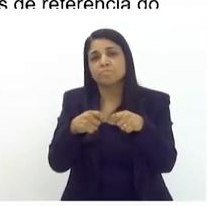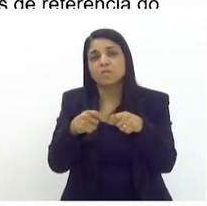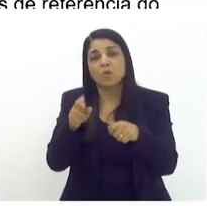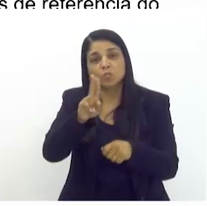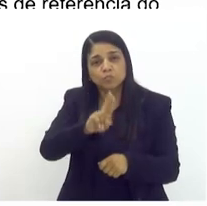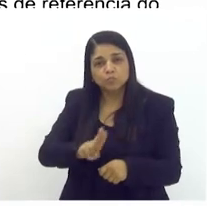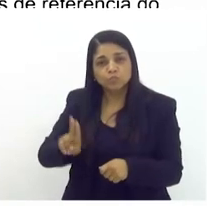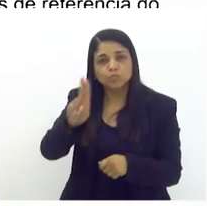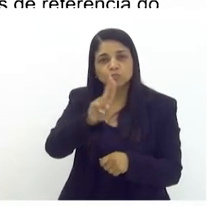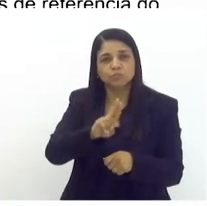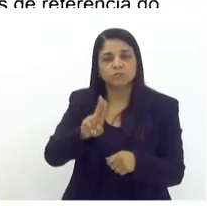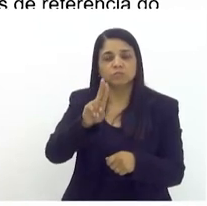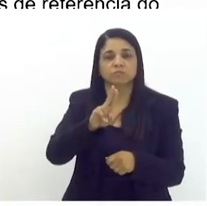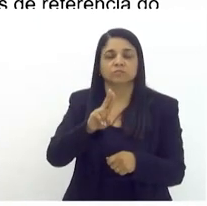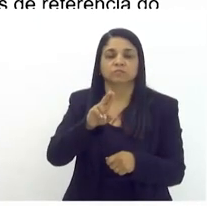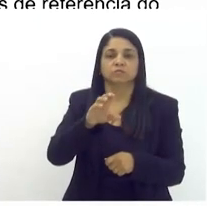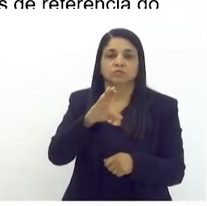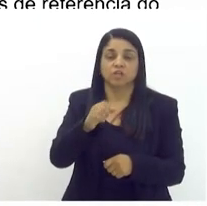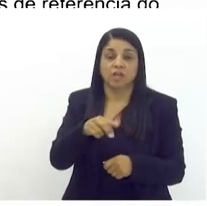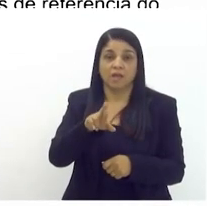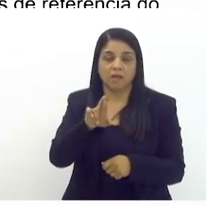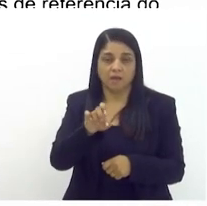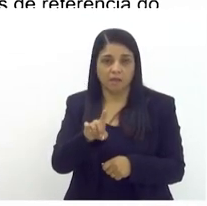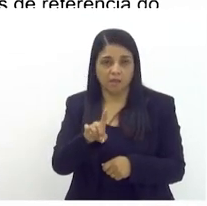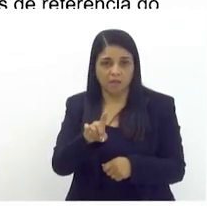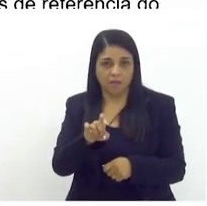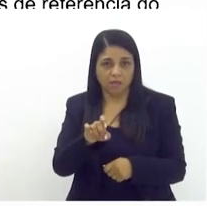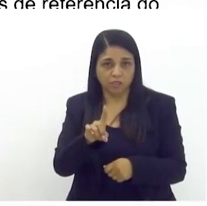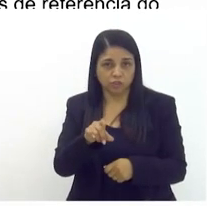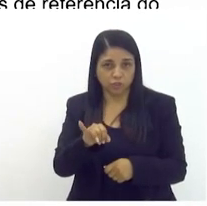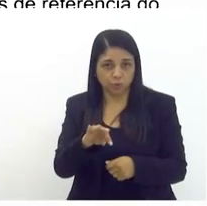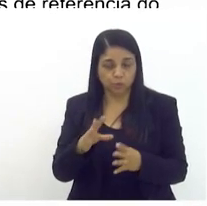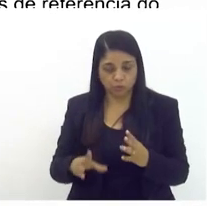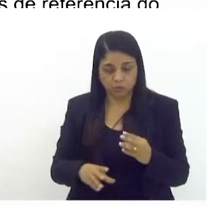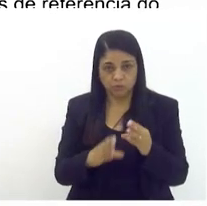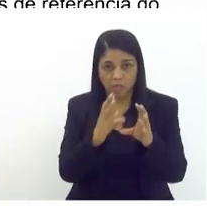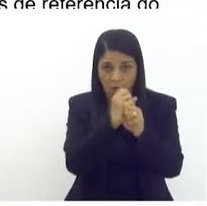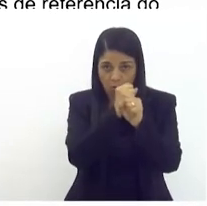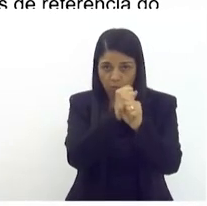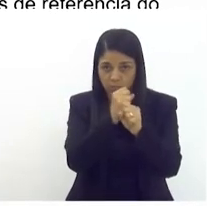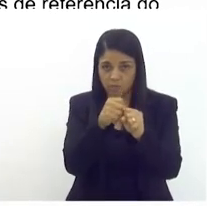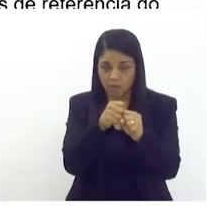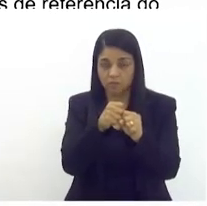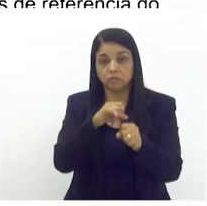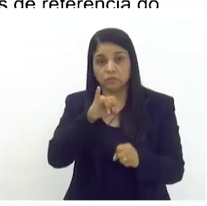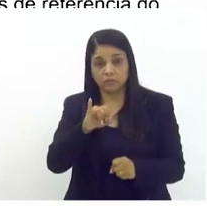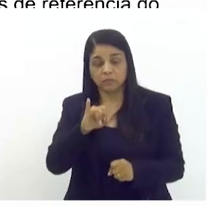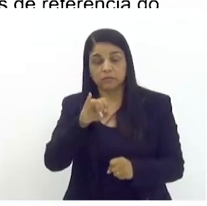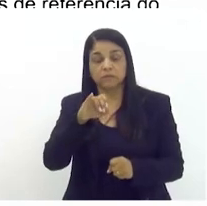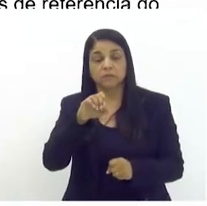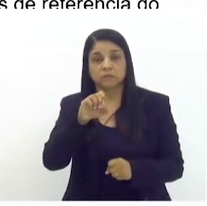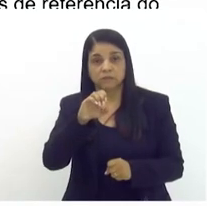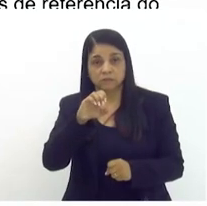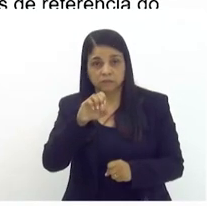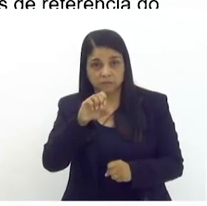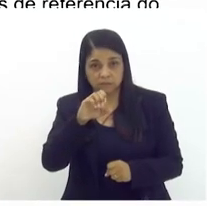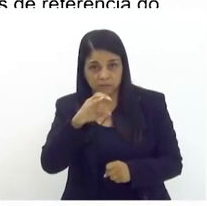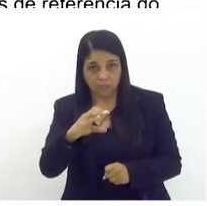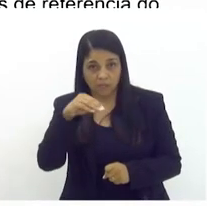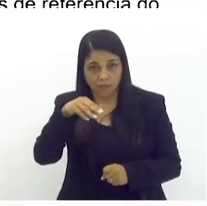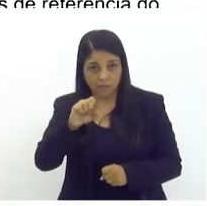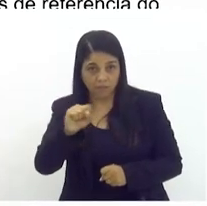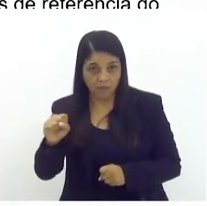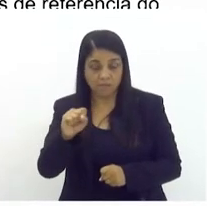utilização de saldos colhedores acumulados de ICMS para pagamento do IPS em